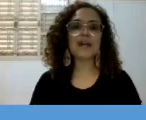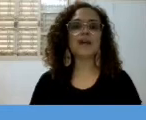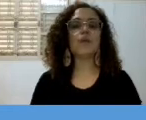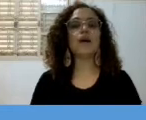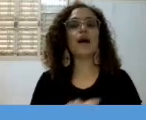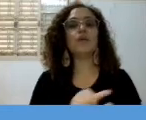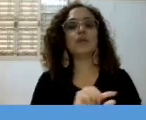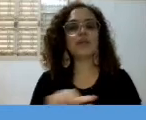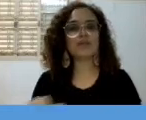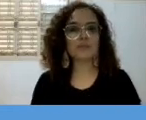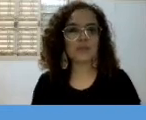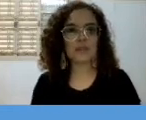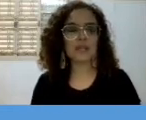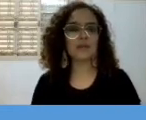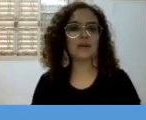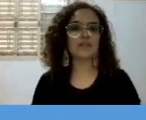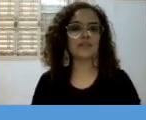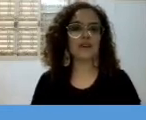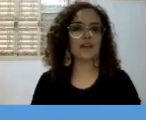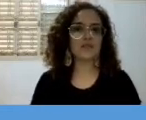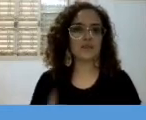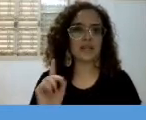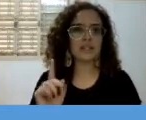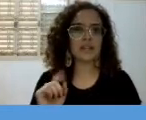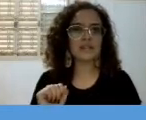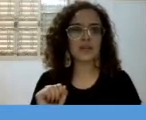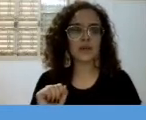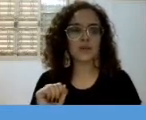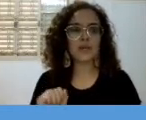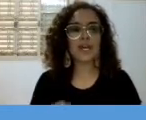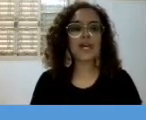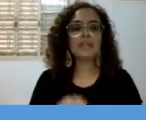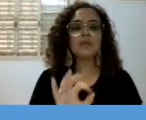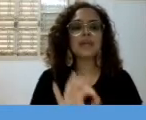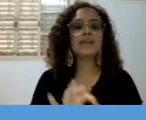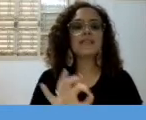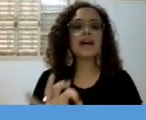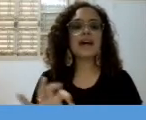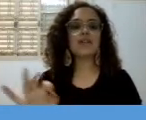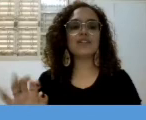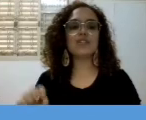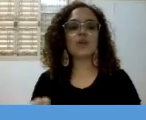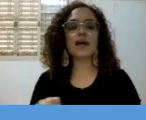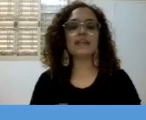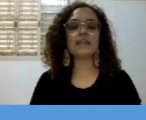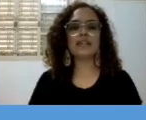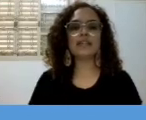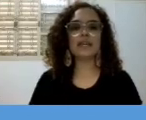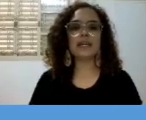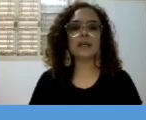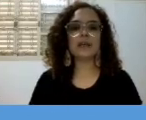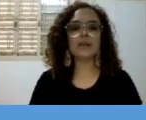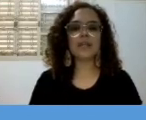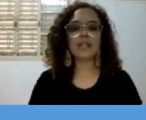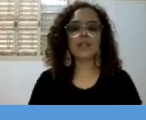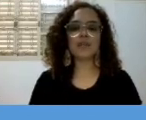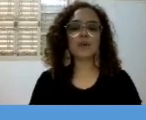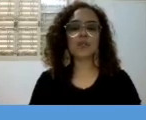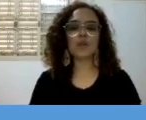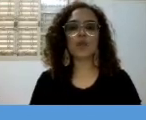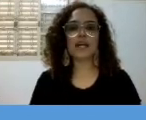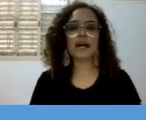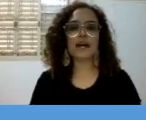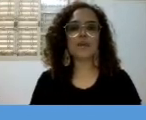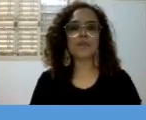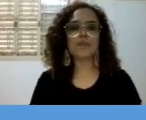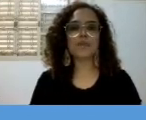que rimar com algo que nós vamos colocar no quarto verso. Olha atenção. Então, nesta aula de quadrinha, o que que a gente